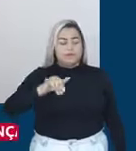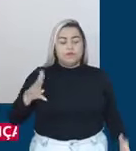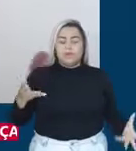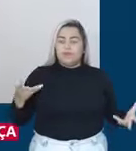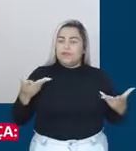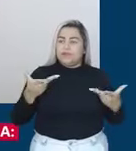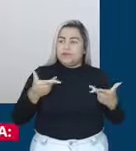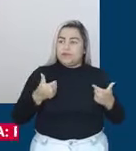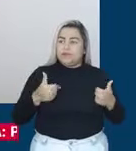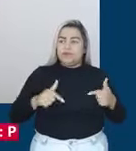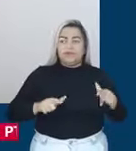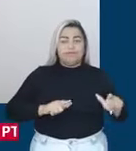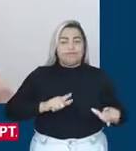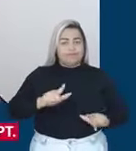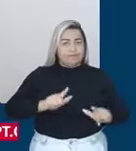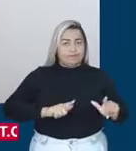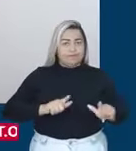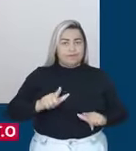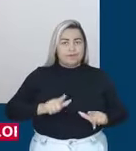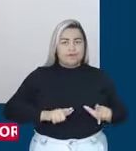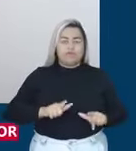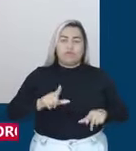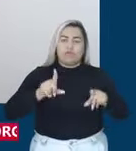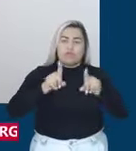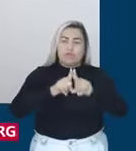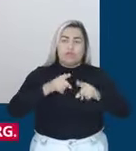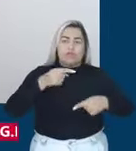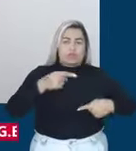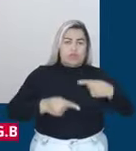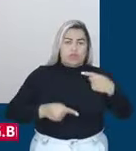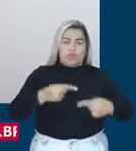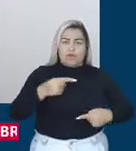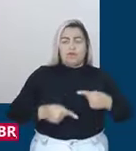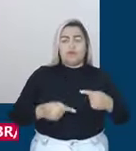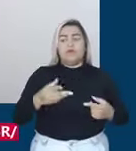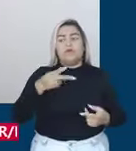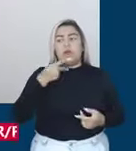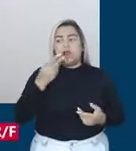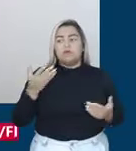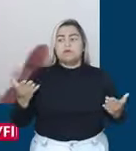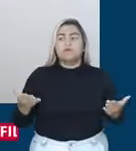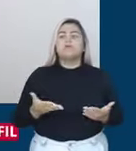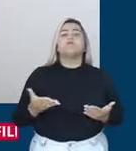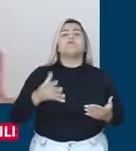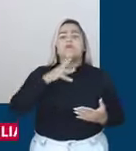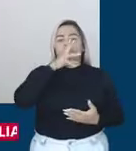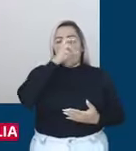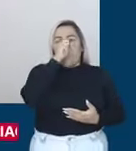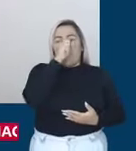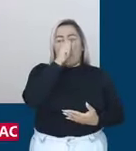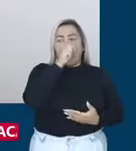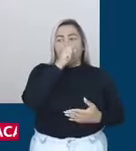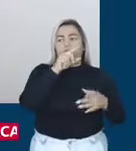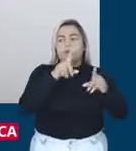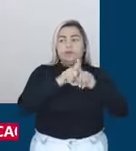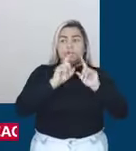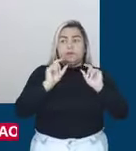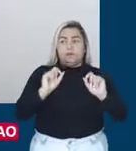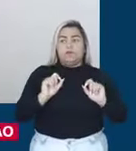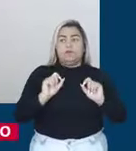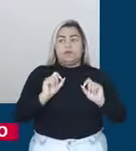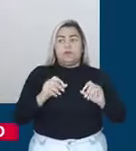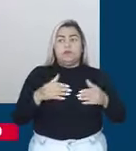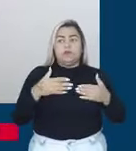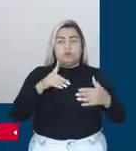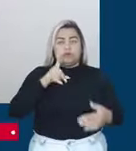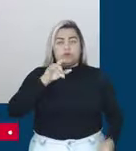trabalho, está nos ajudando muito, inclusive nesse debate que eu estou falando agora, e fortalecemos, inclusive, a frente, que esteve aqui